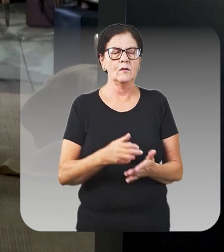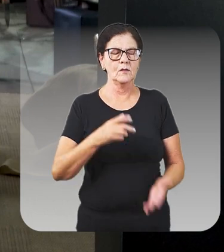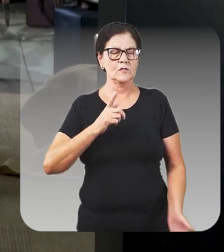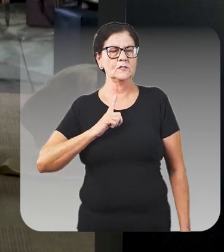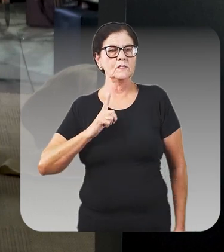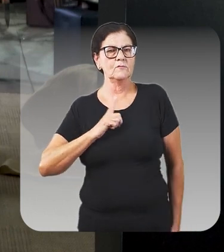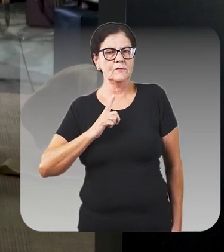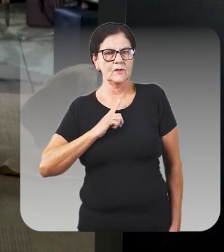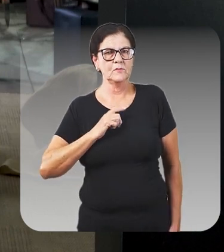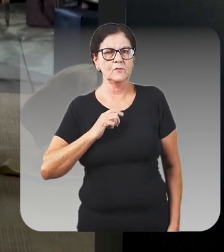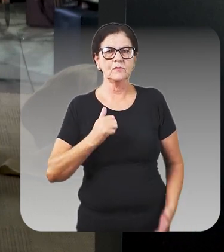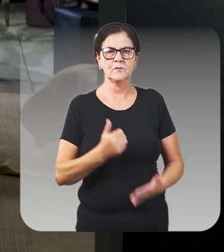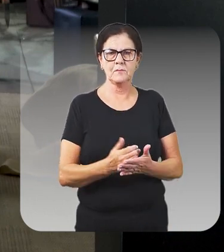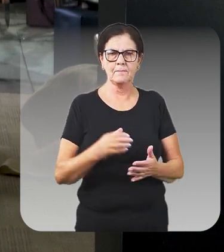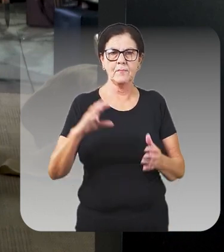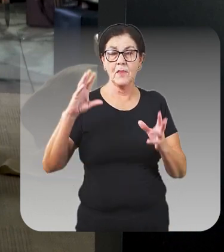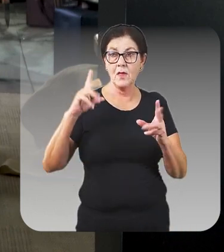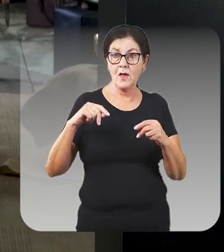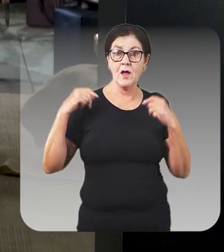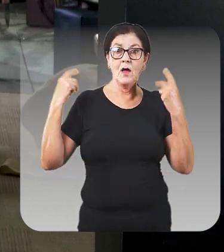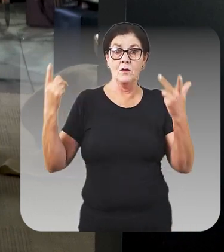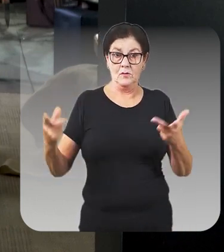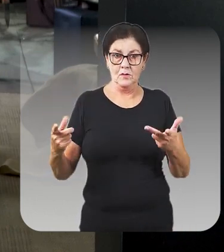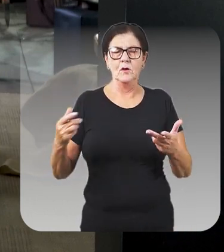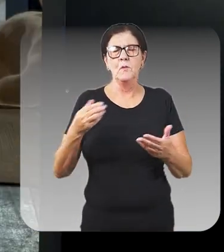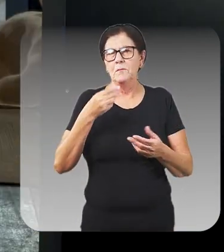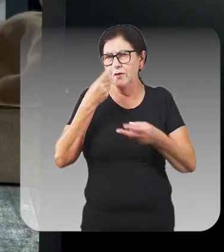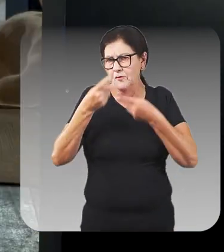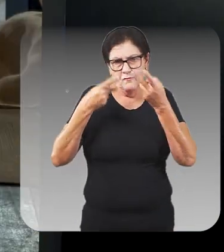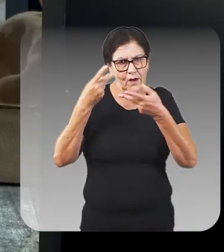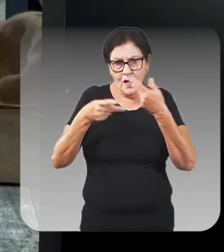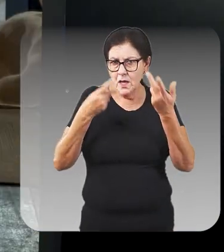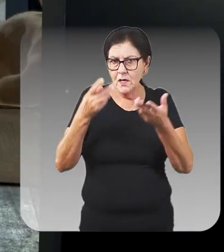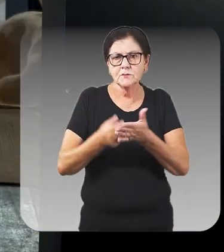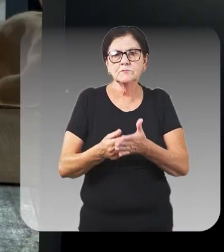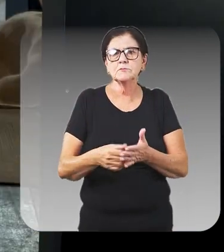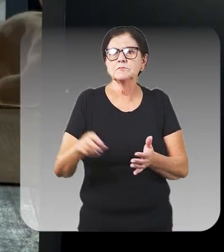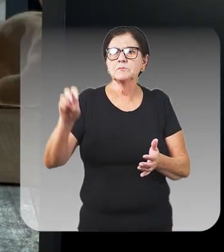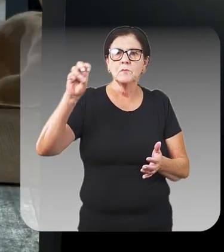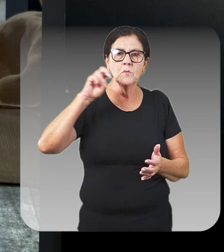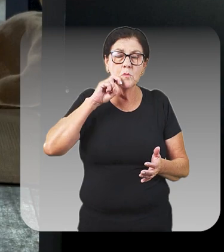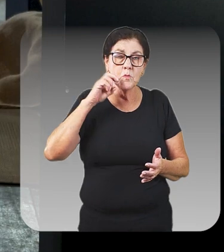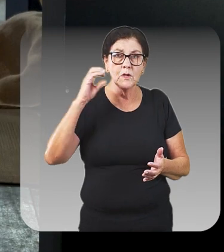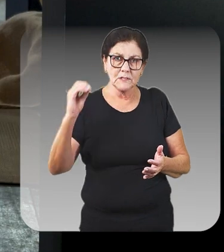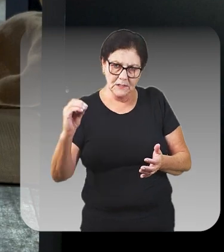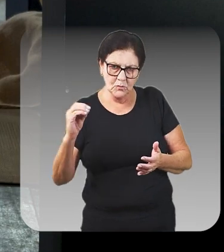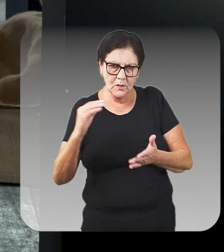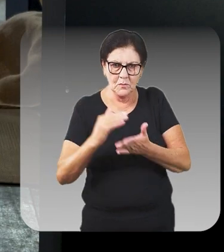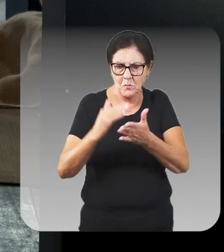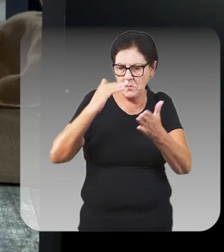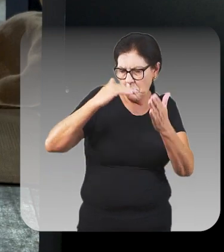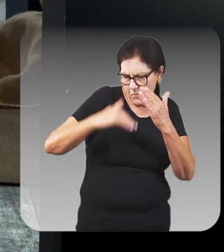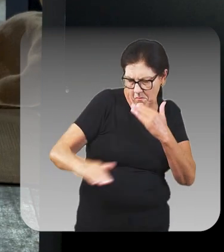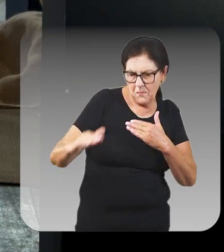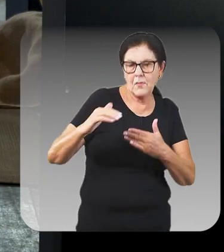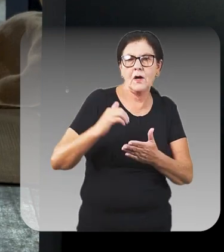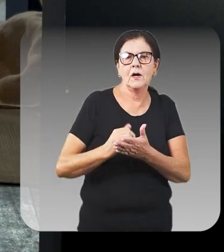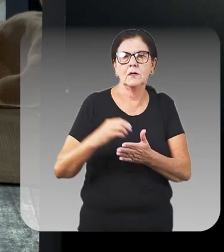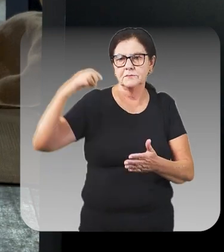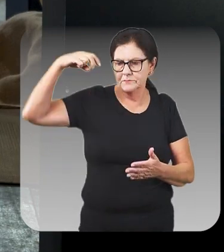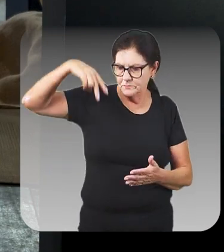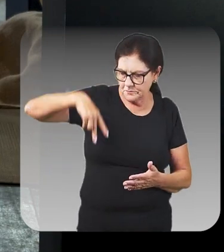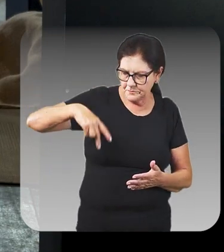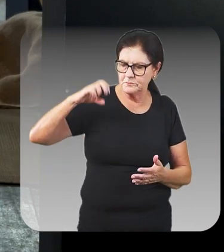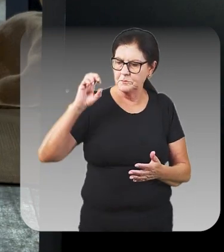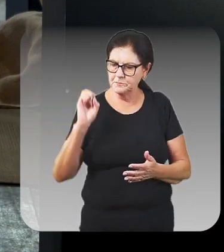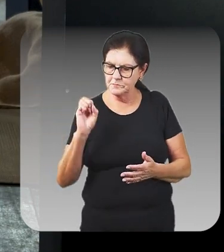no museu fizemos também uma exposição em homenagem a ele. Fizemos também um vídeo com 50 fatos